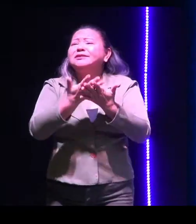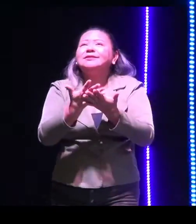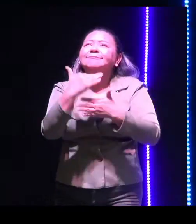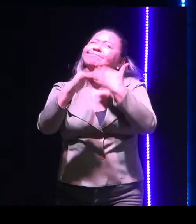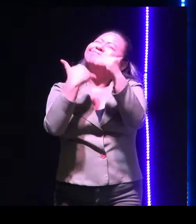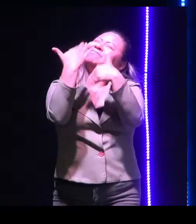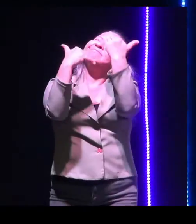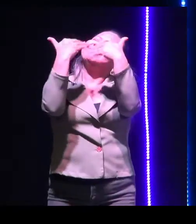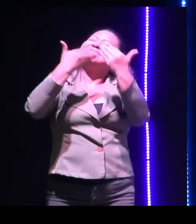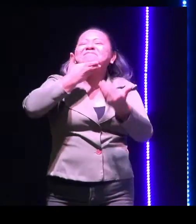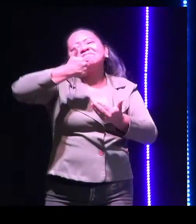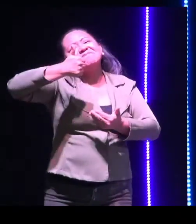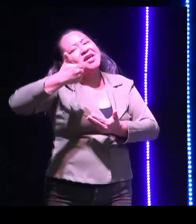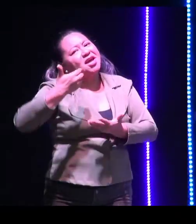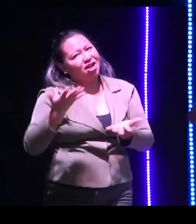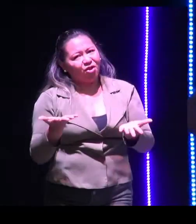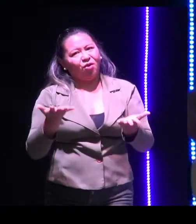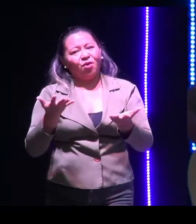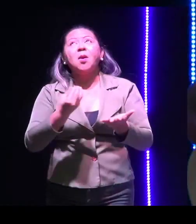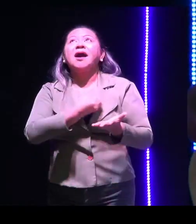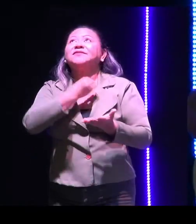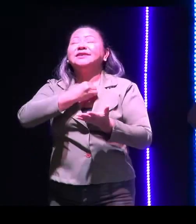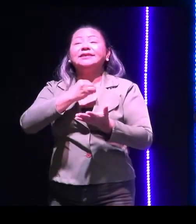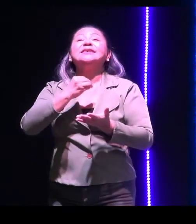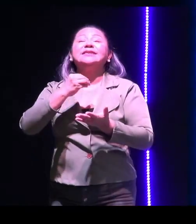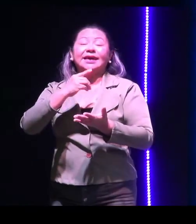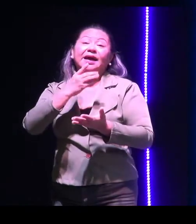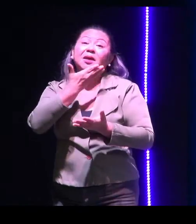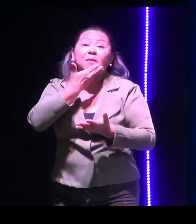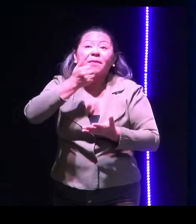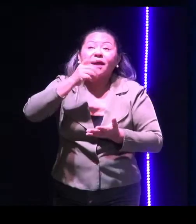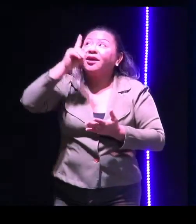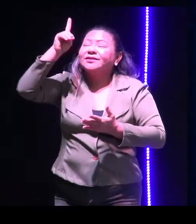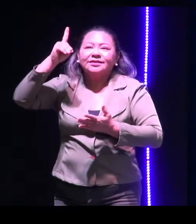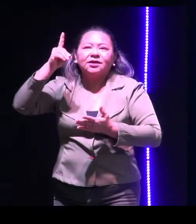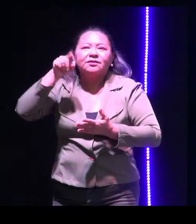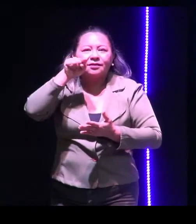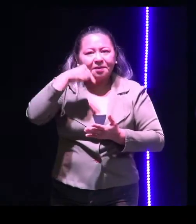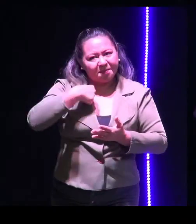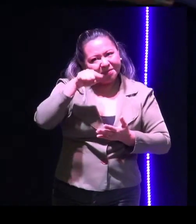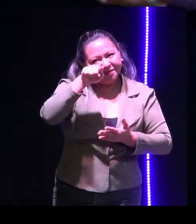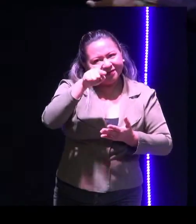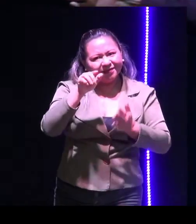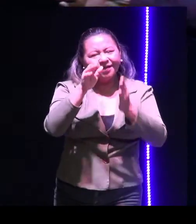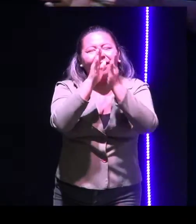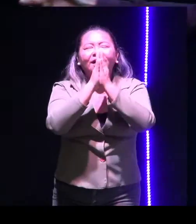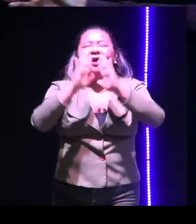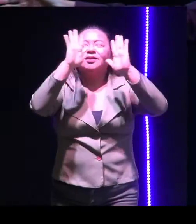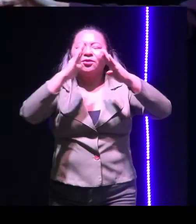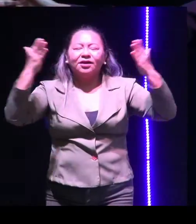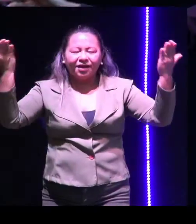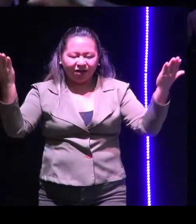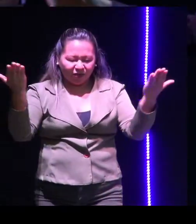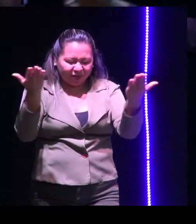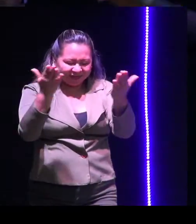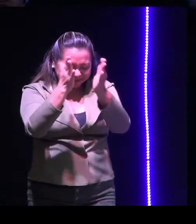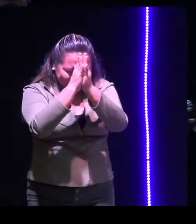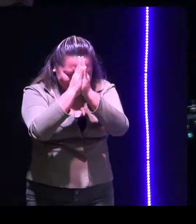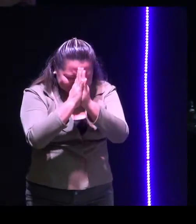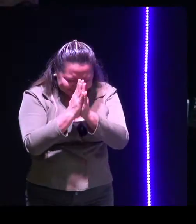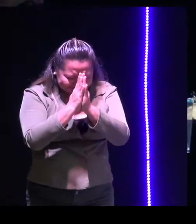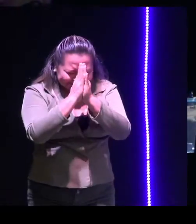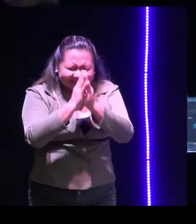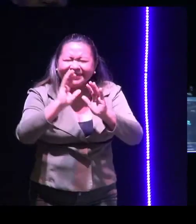abundante, a vida que Ele tem para mim e para você. Adore o Senhor nesse momento,